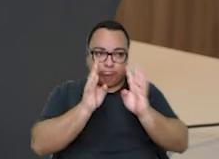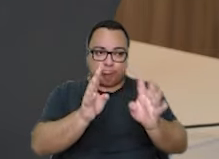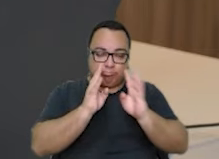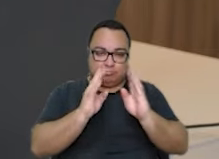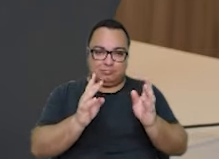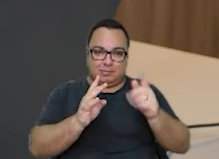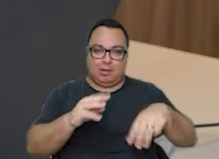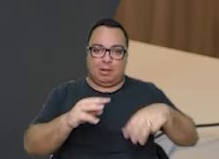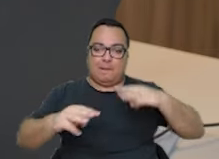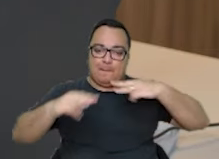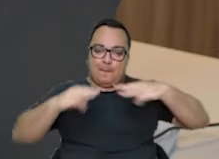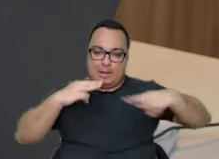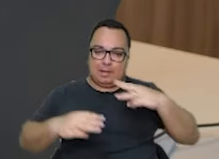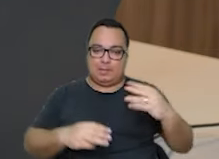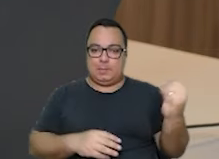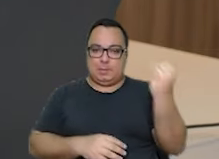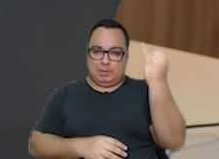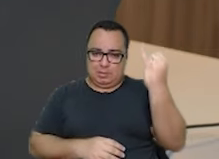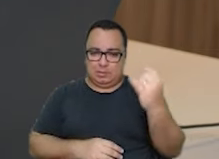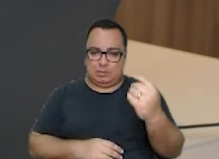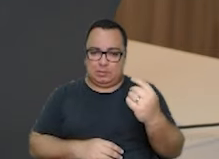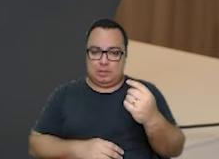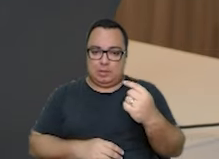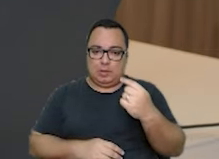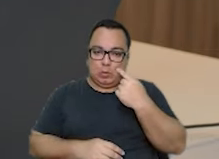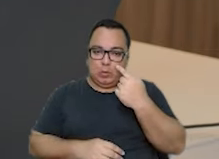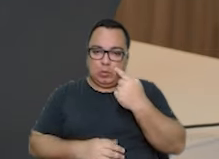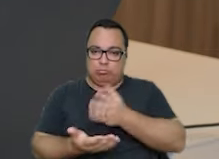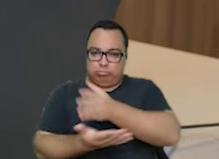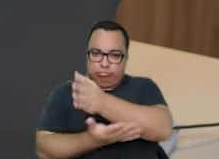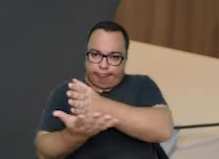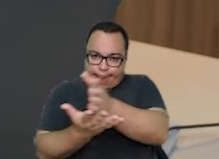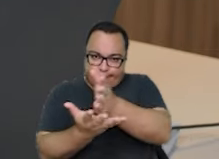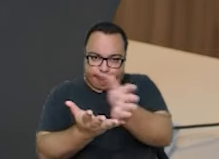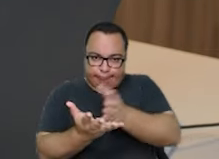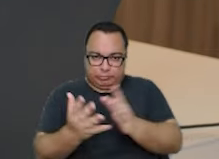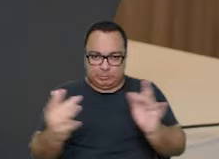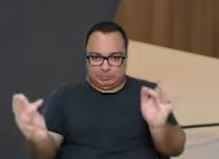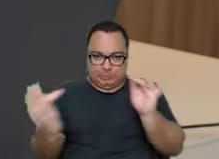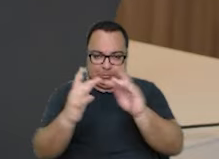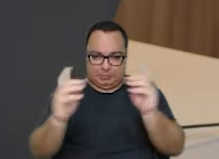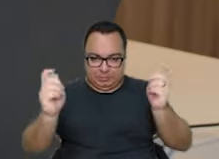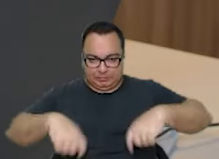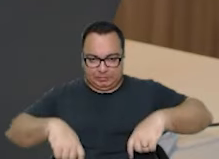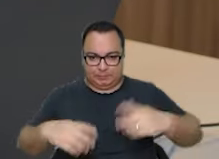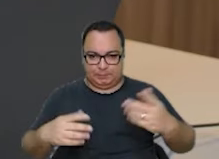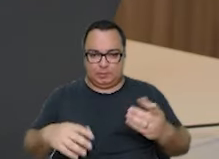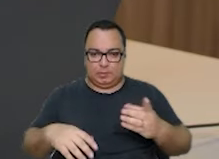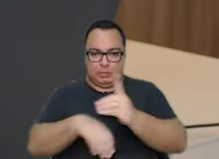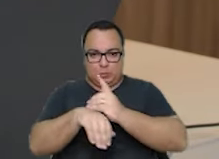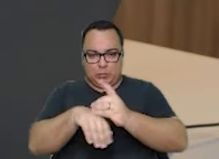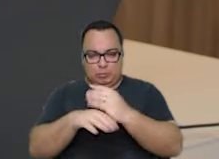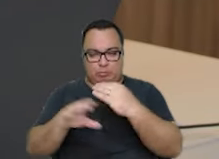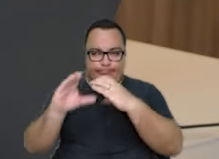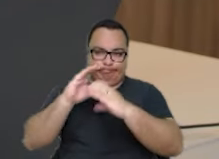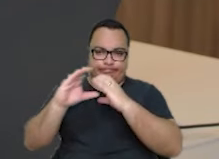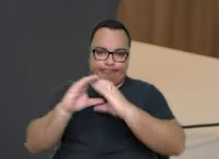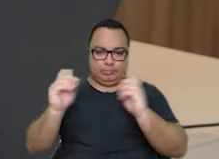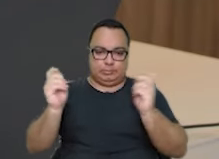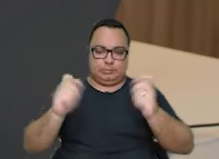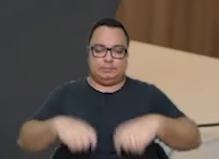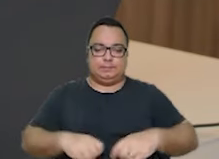e lógico marketing digital né que são os canais por onde o cliente né no meio digital ele te encontra e você se